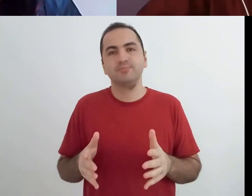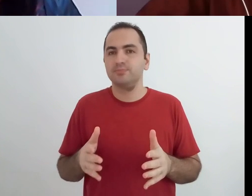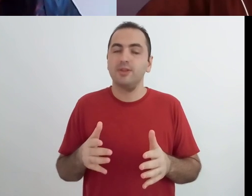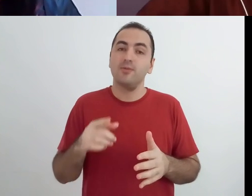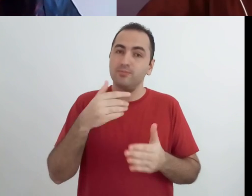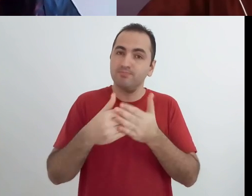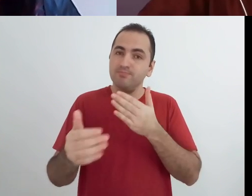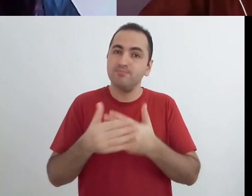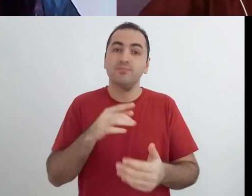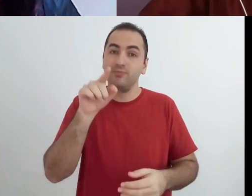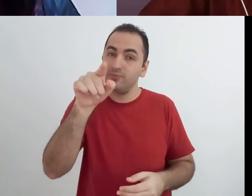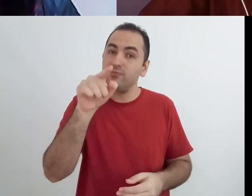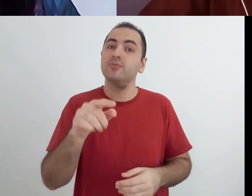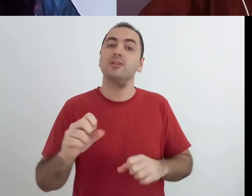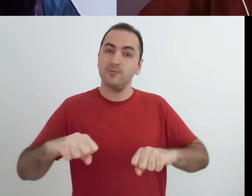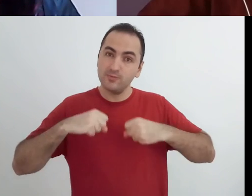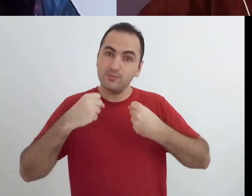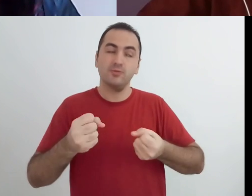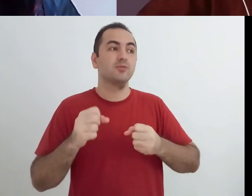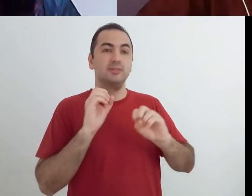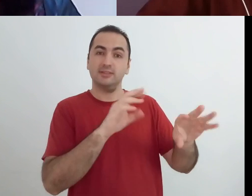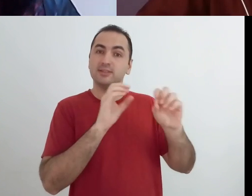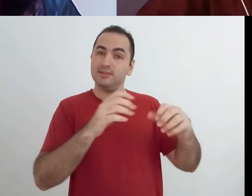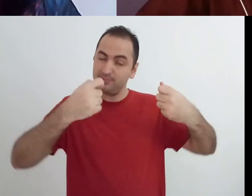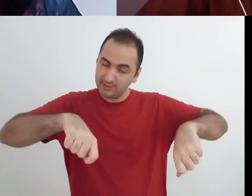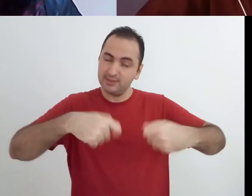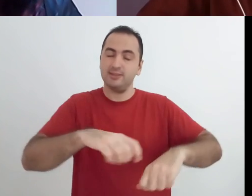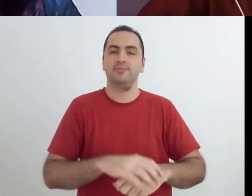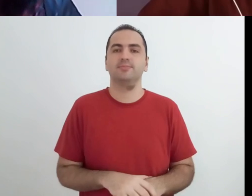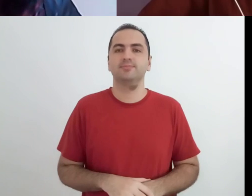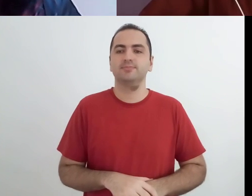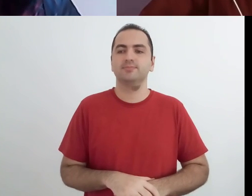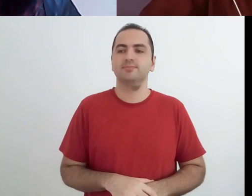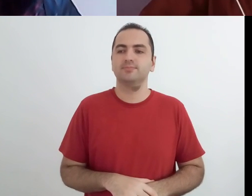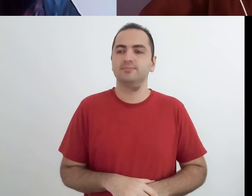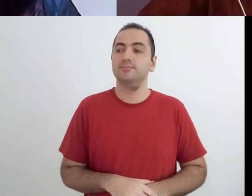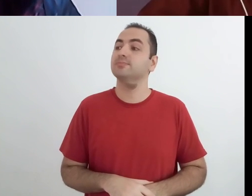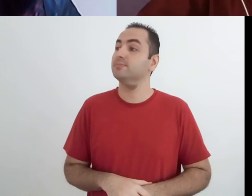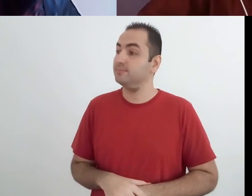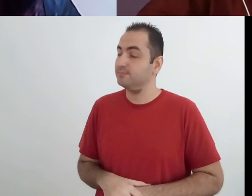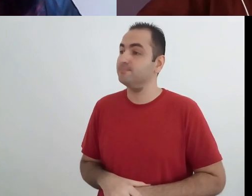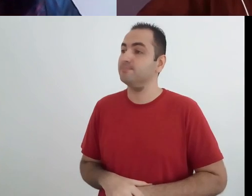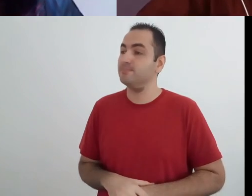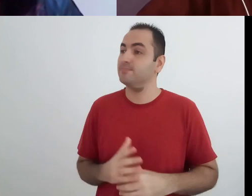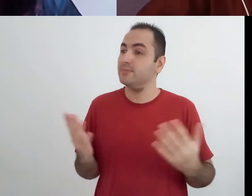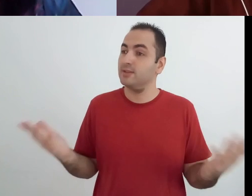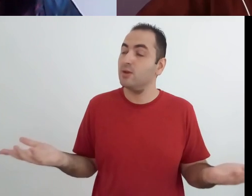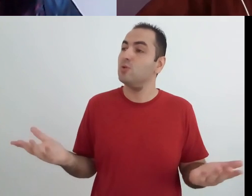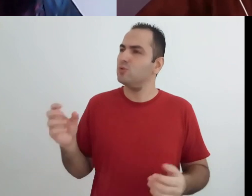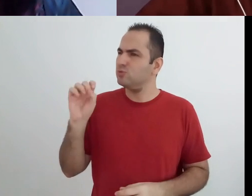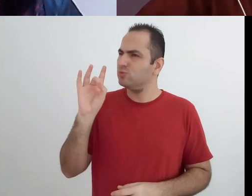importante esses lembretes aí para as famílias de surdos, viu? Mas só o surdo que é beneficiado por